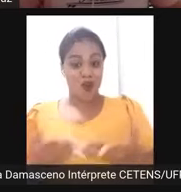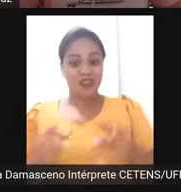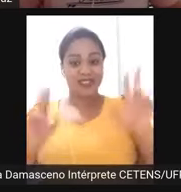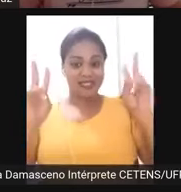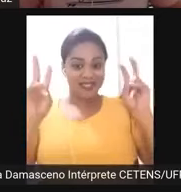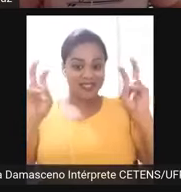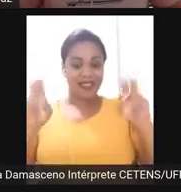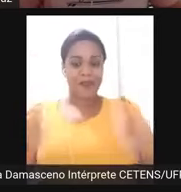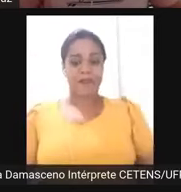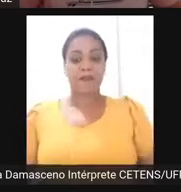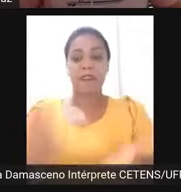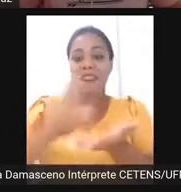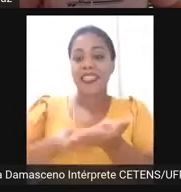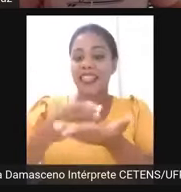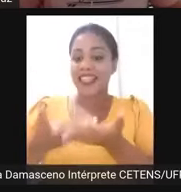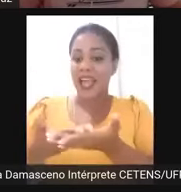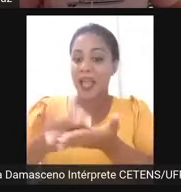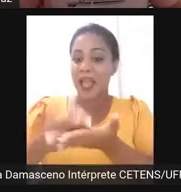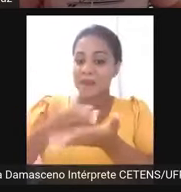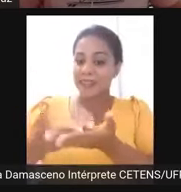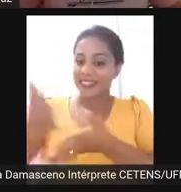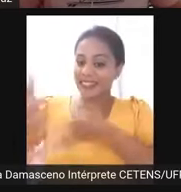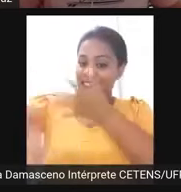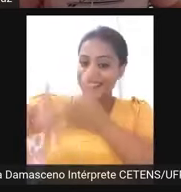aos intérpretes de sinais que facilitam essa comunicação com os surdos,